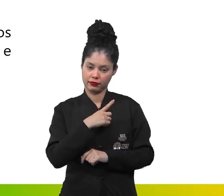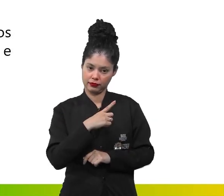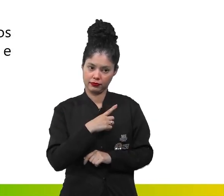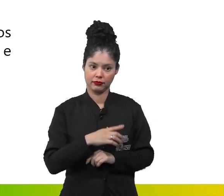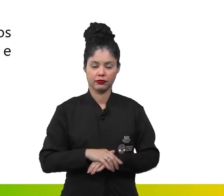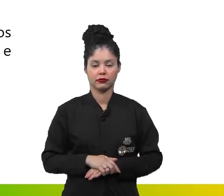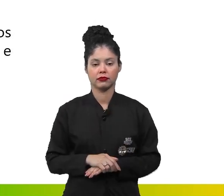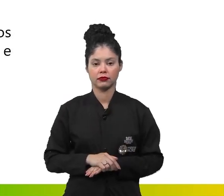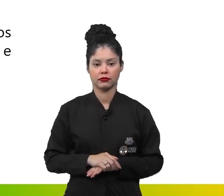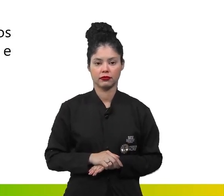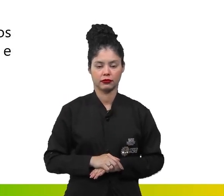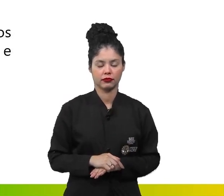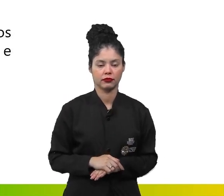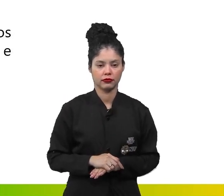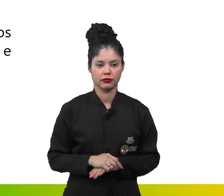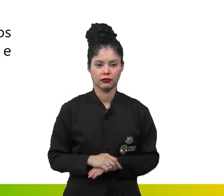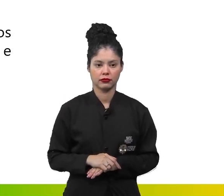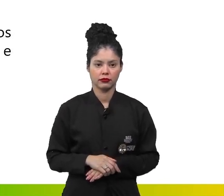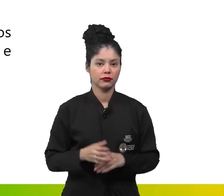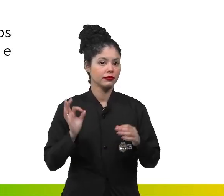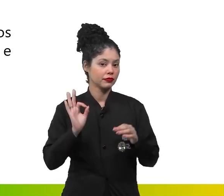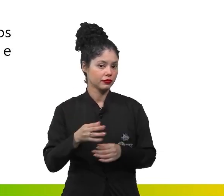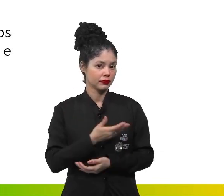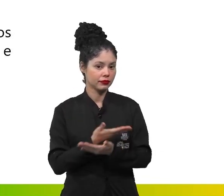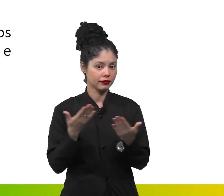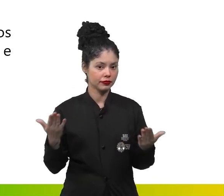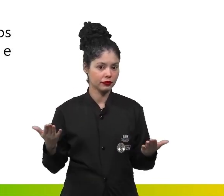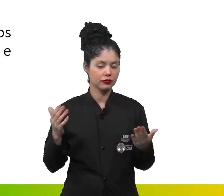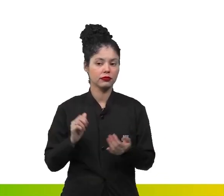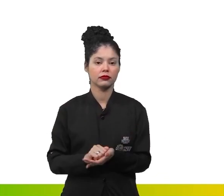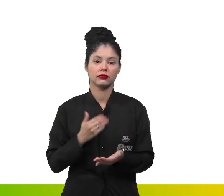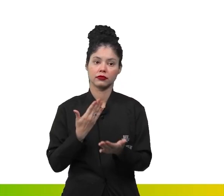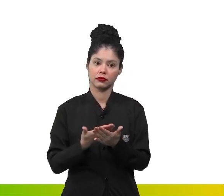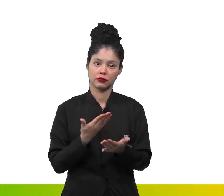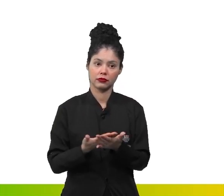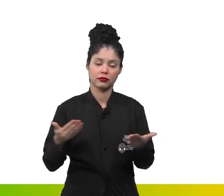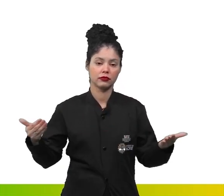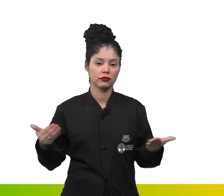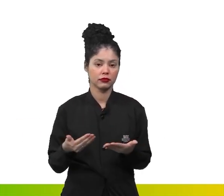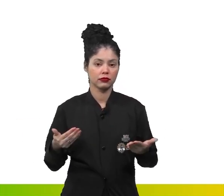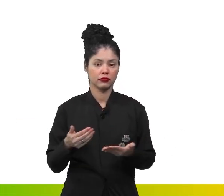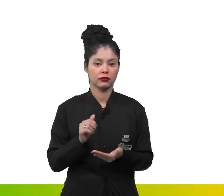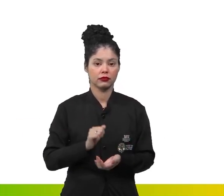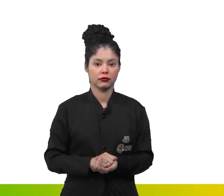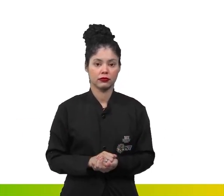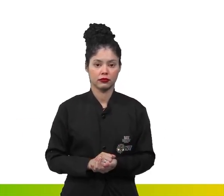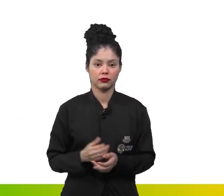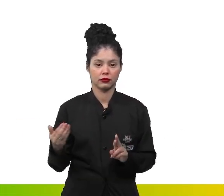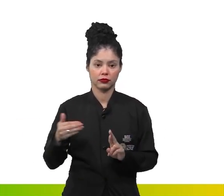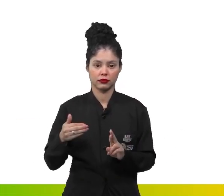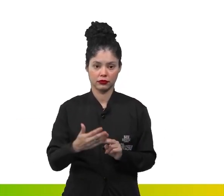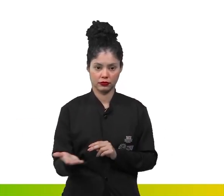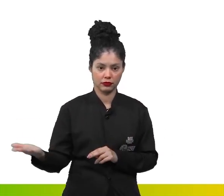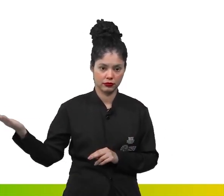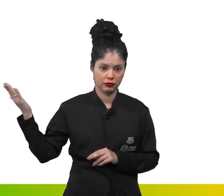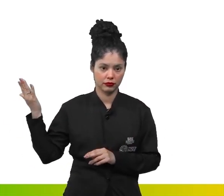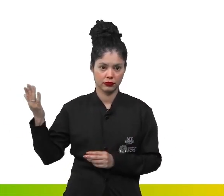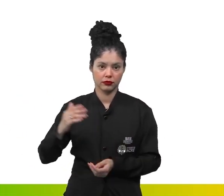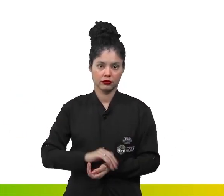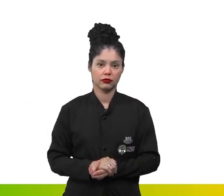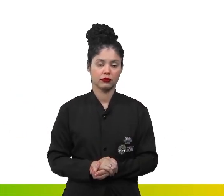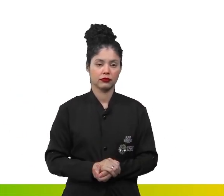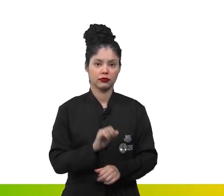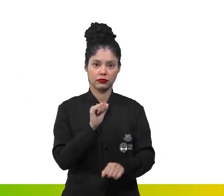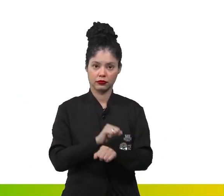questão da justiça e da igualdade. Certo, pessoal? Essa foi a nossa aula de hoje. Essas são as nossas referências.